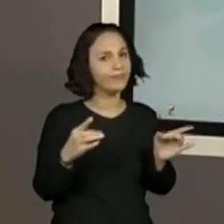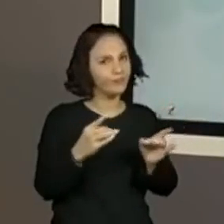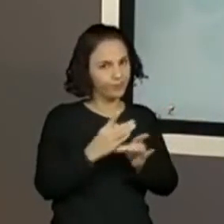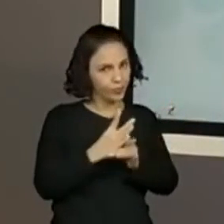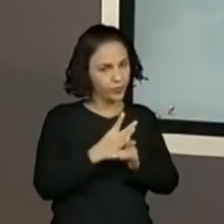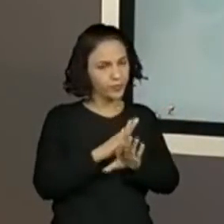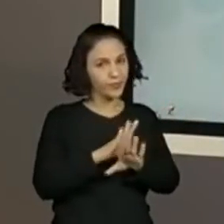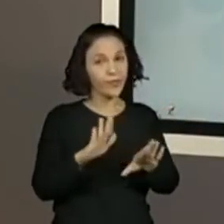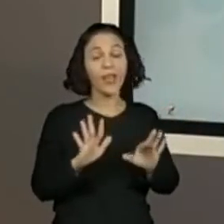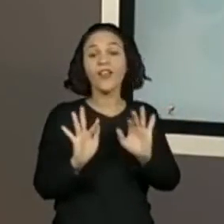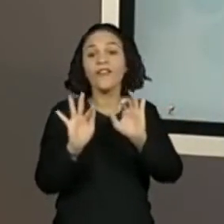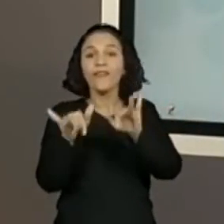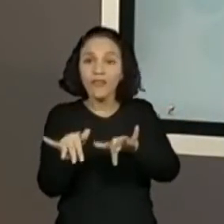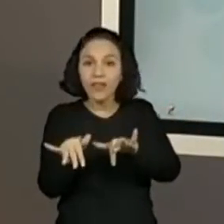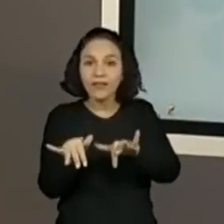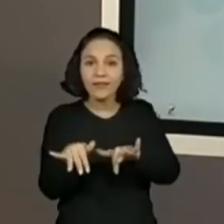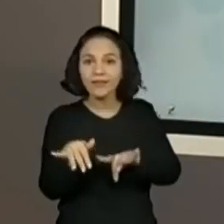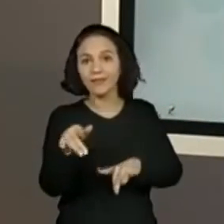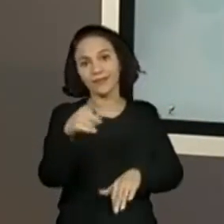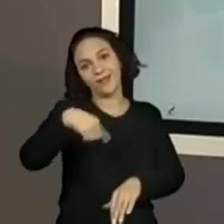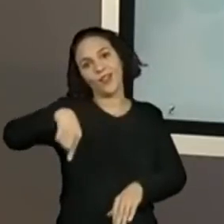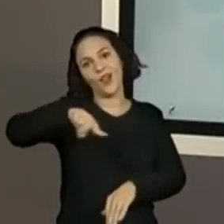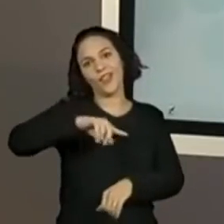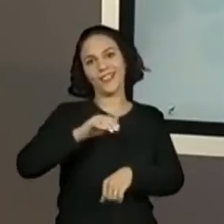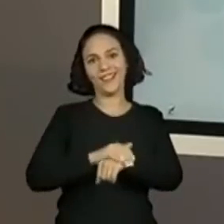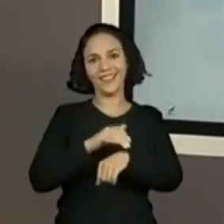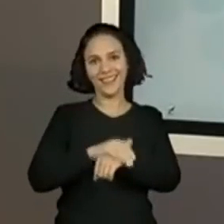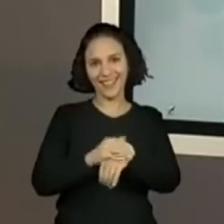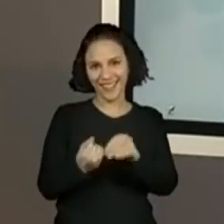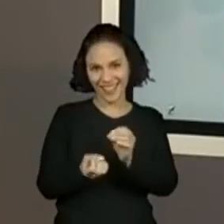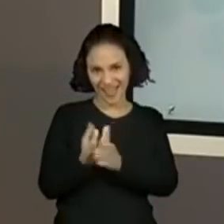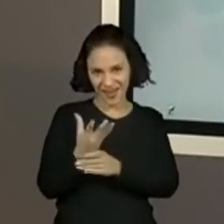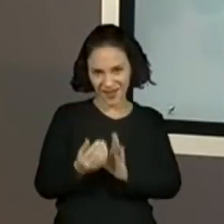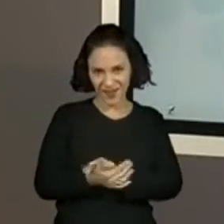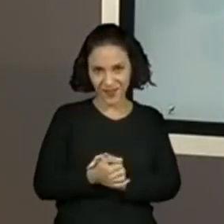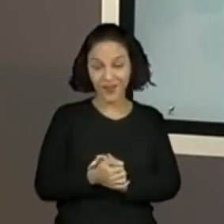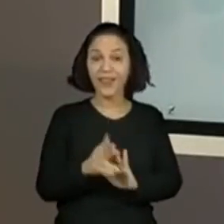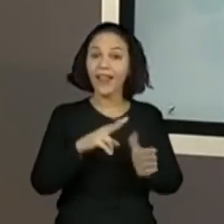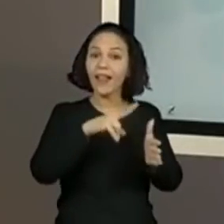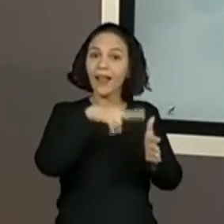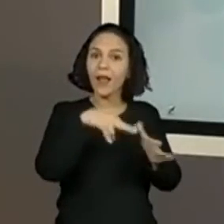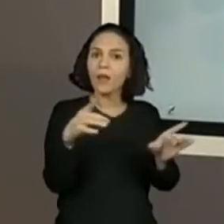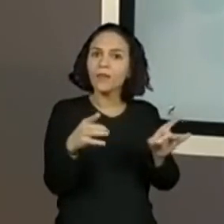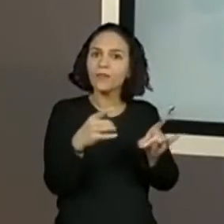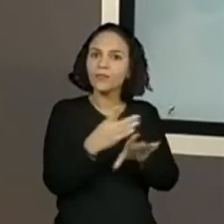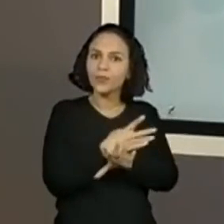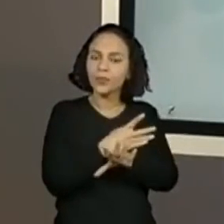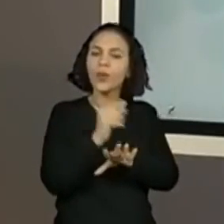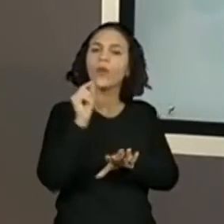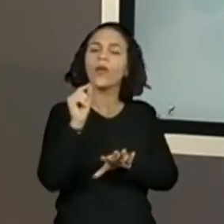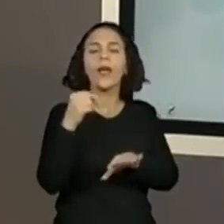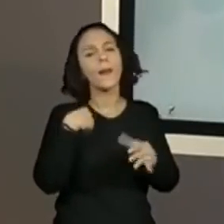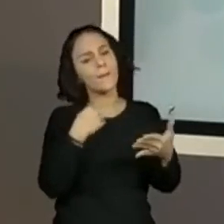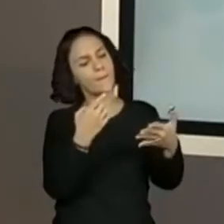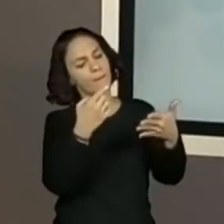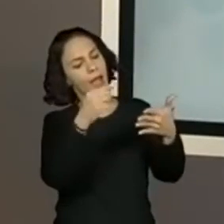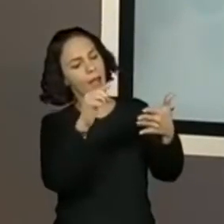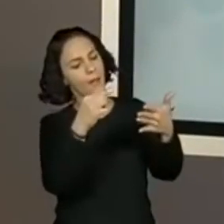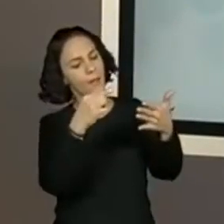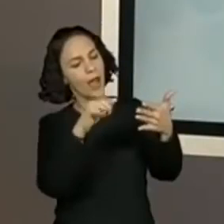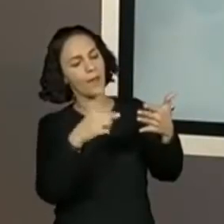porém, o final ficou por responsabilidade nossa. Terminando a leitura, nós fizemos os levantamentos